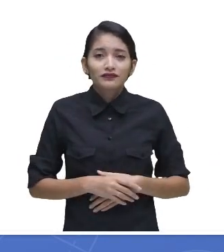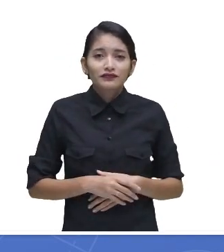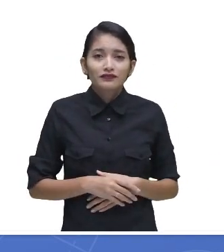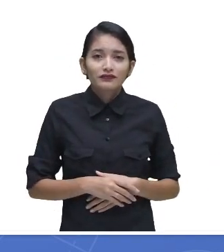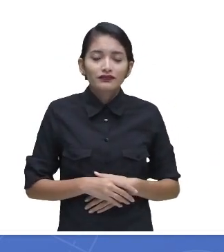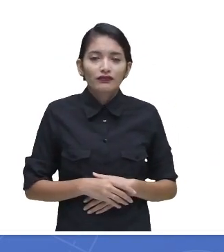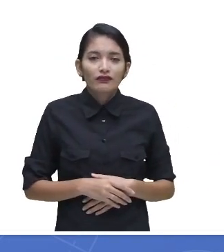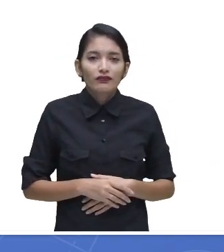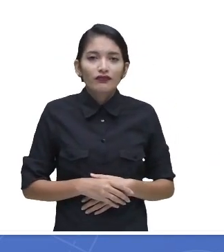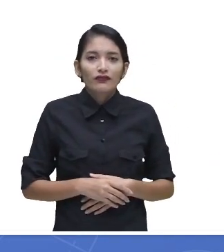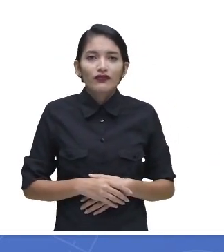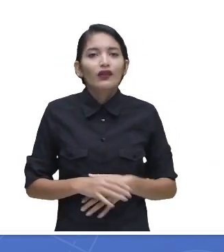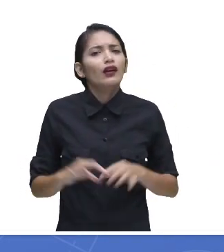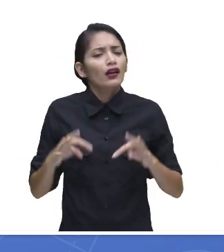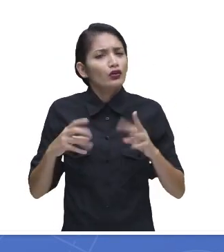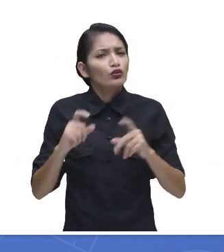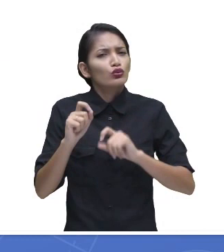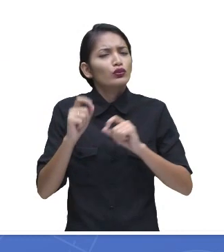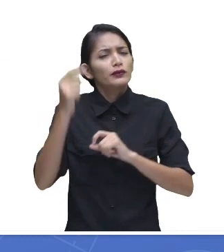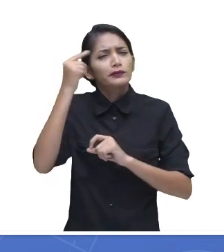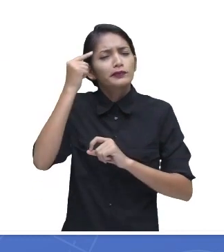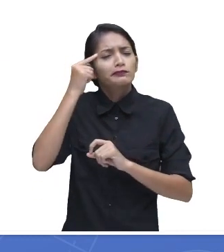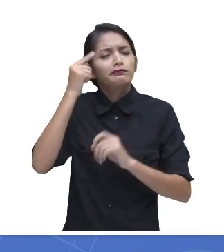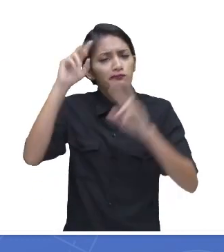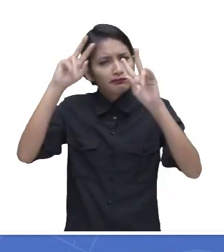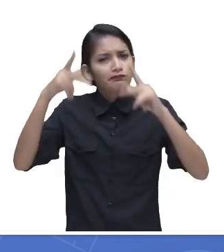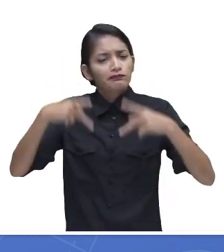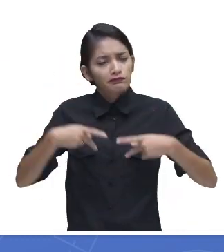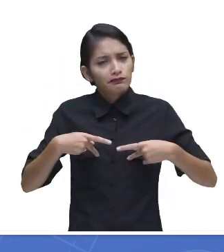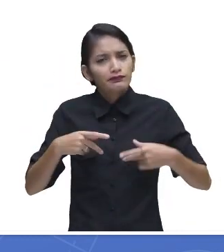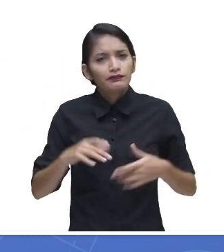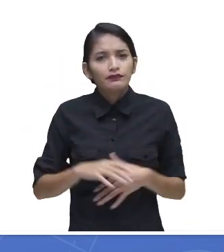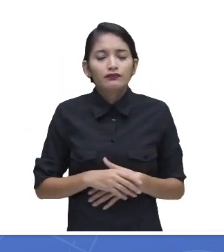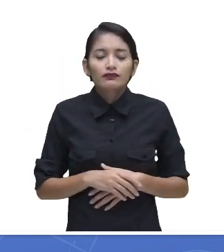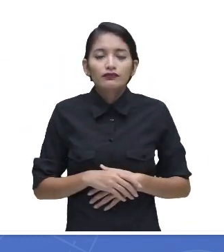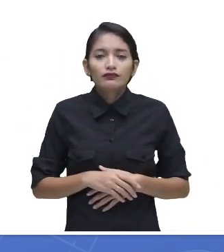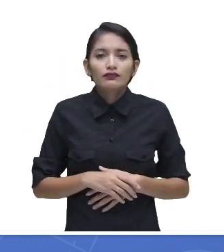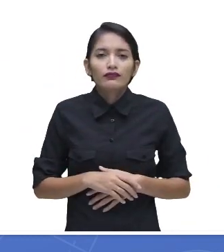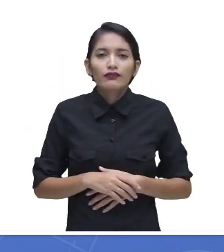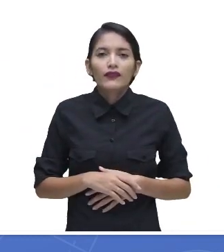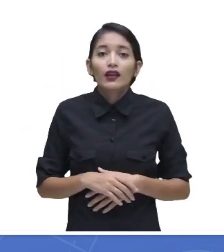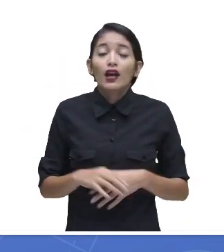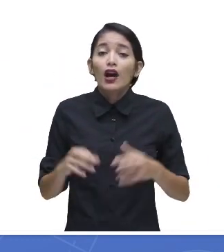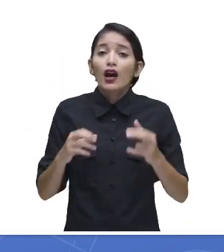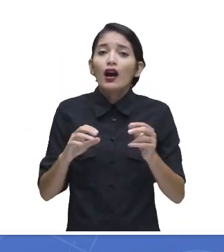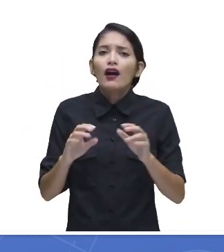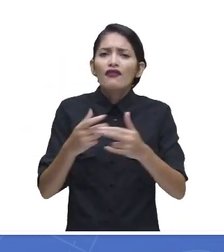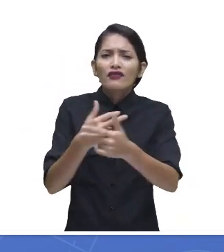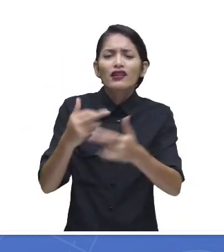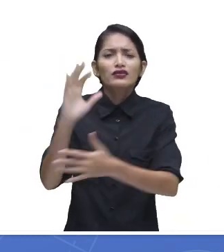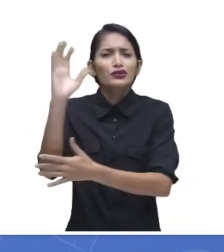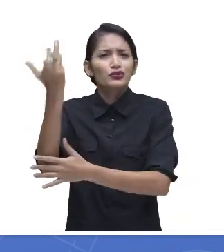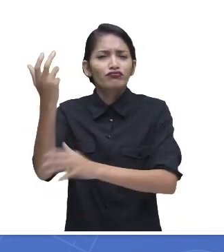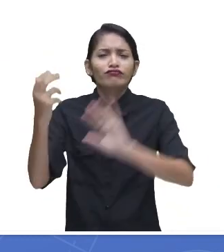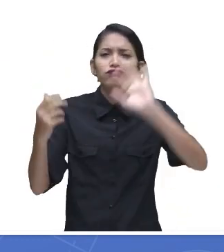Tudo isso é fruto do processo do pensamento humano. Em relação ao quê? Aos fatos, aos